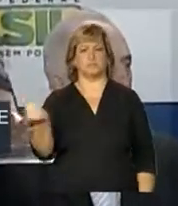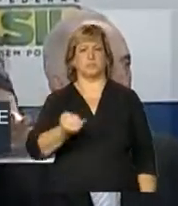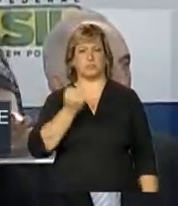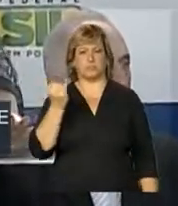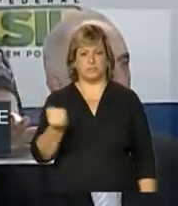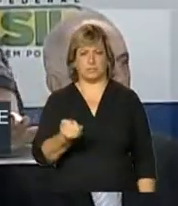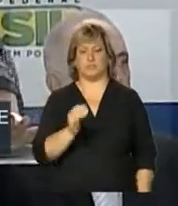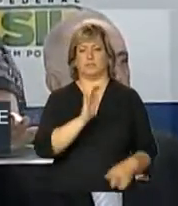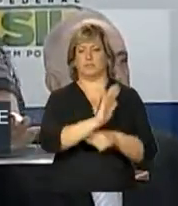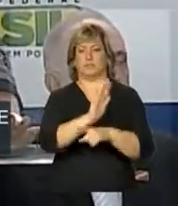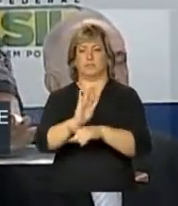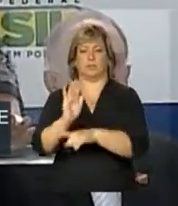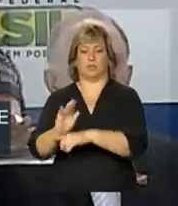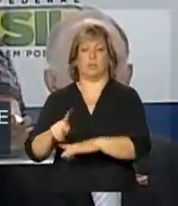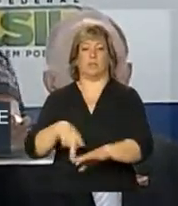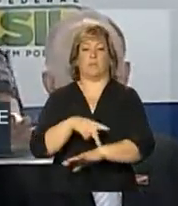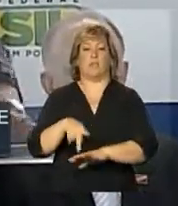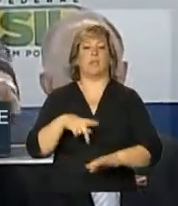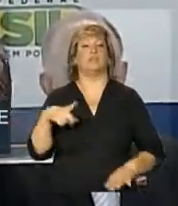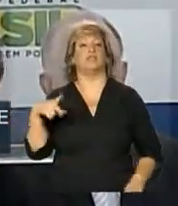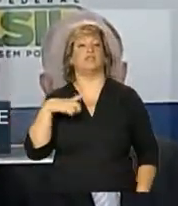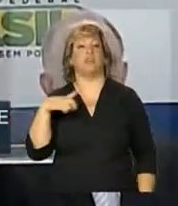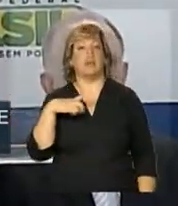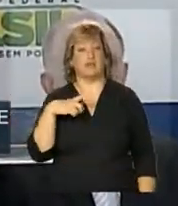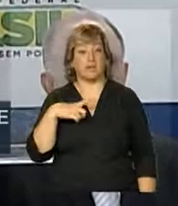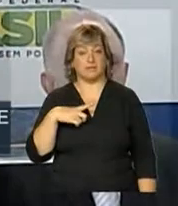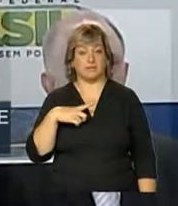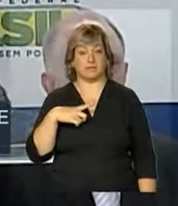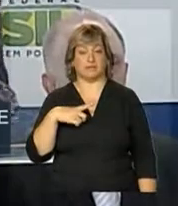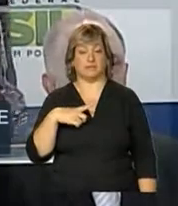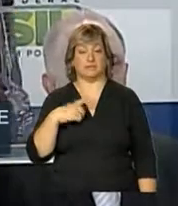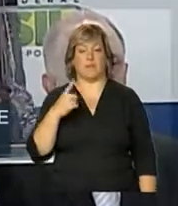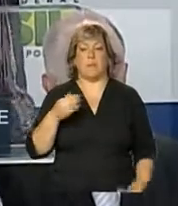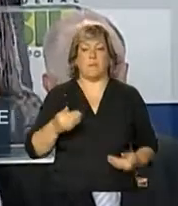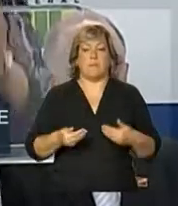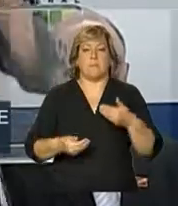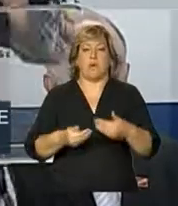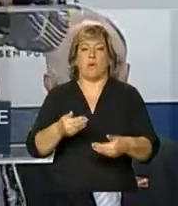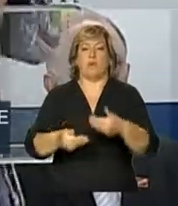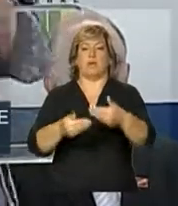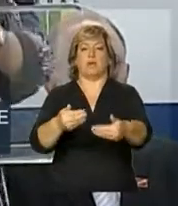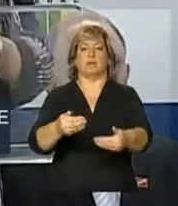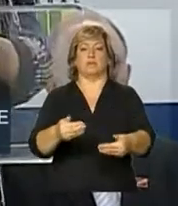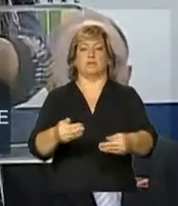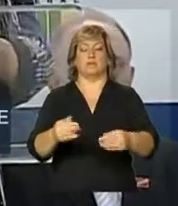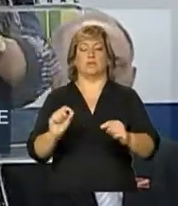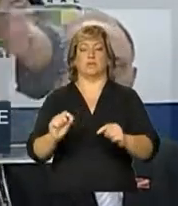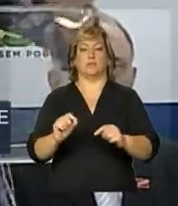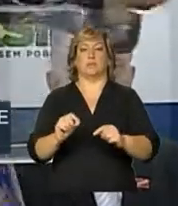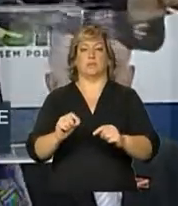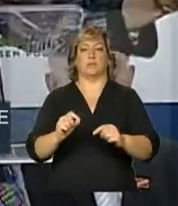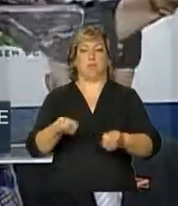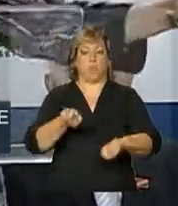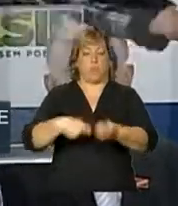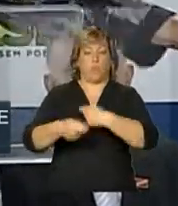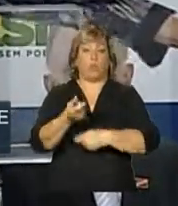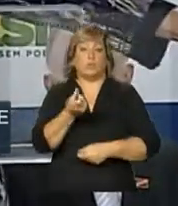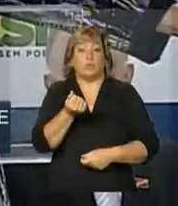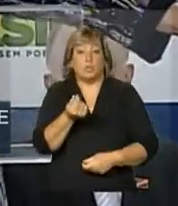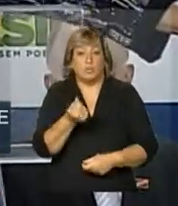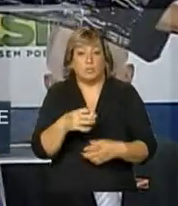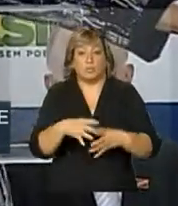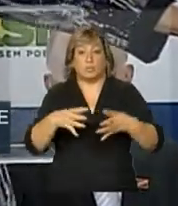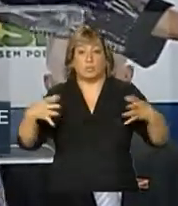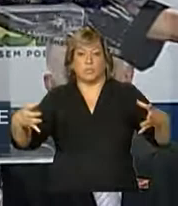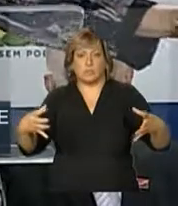país tivesse um processo no qual o crescimento econômico não deixasse ninguém